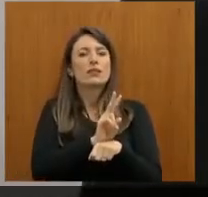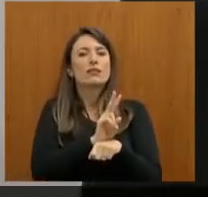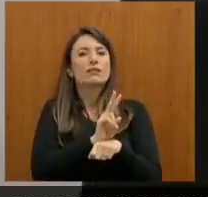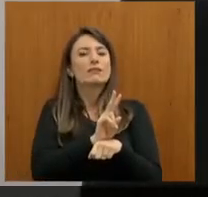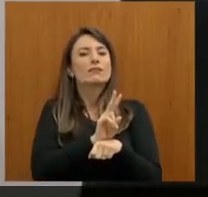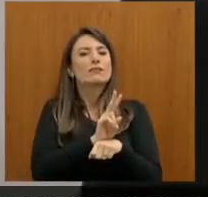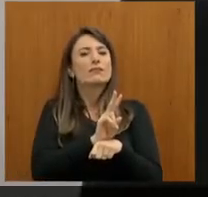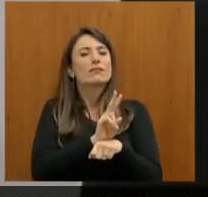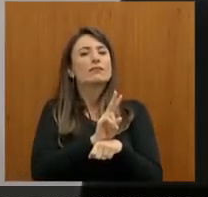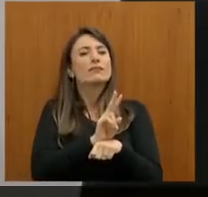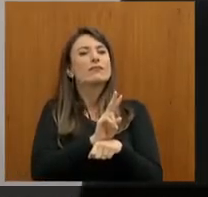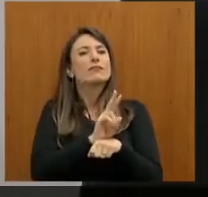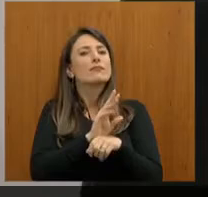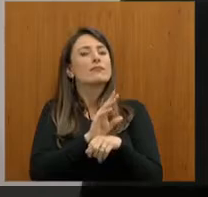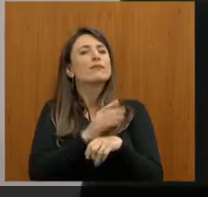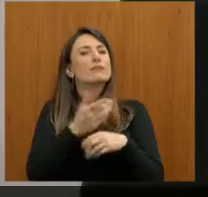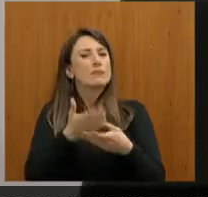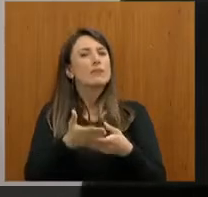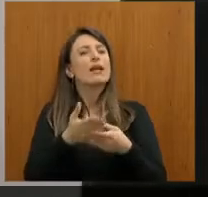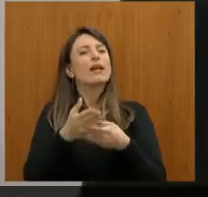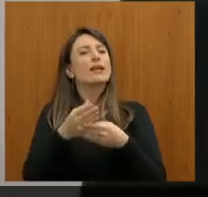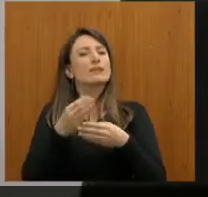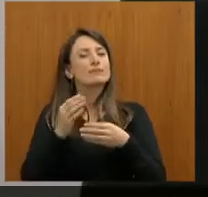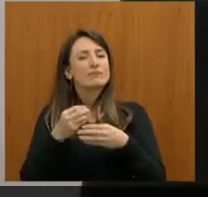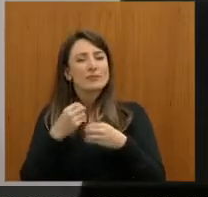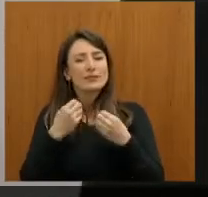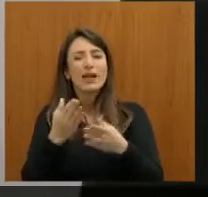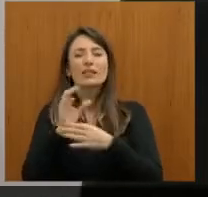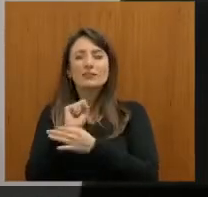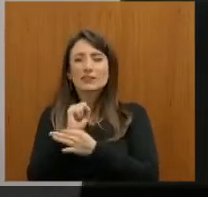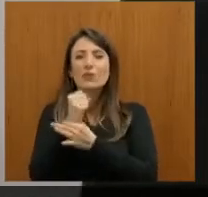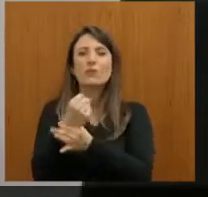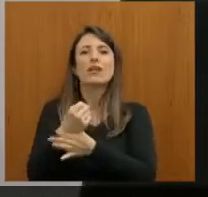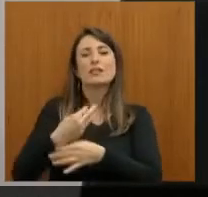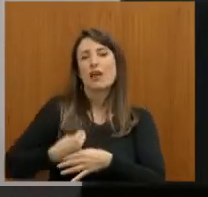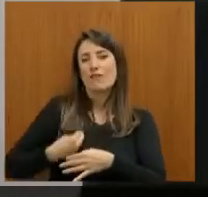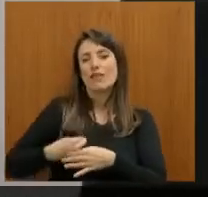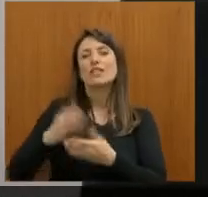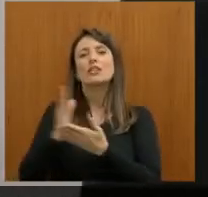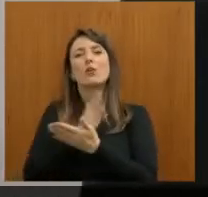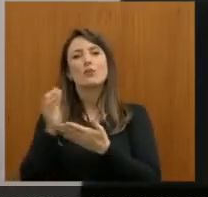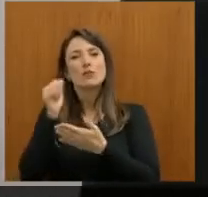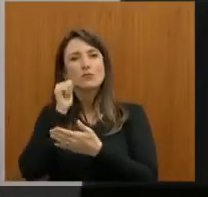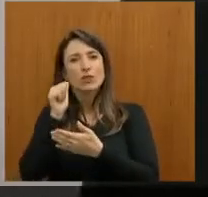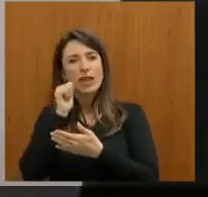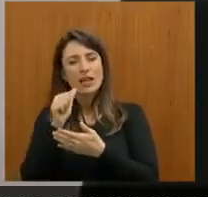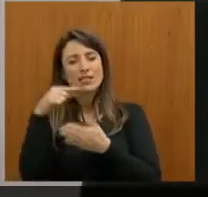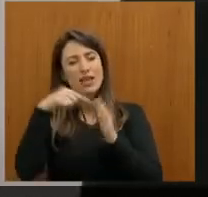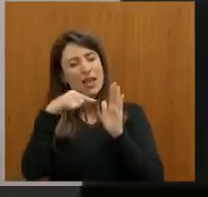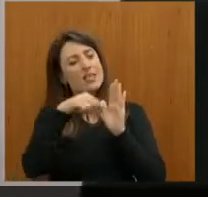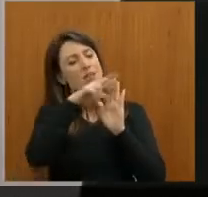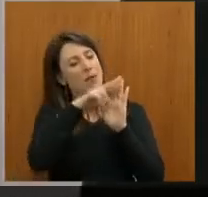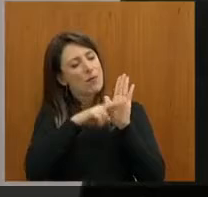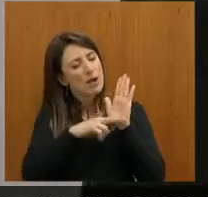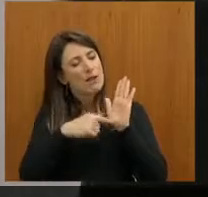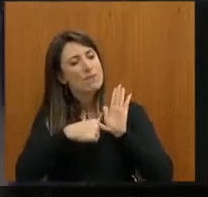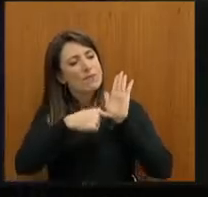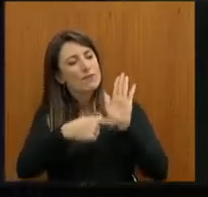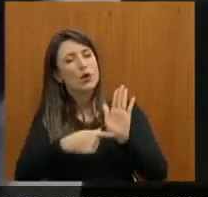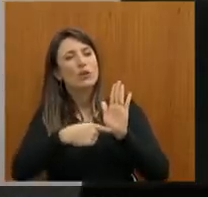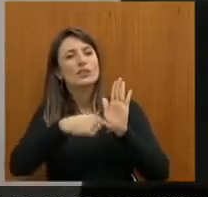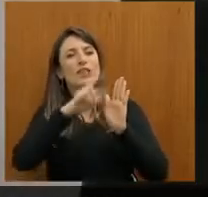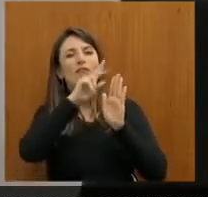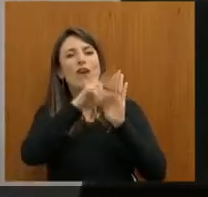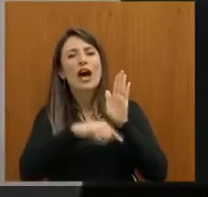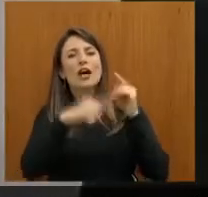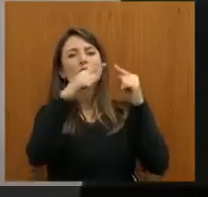preservação e garantia da vida de algumas mulheres Ela traz a descrição dos tipos de violência contra